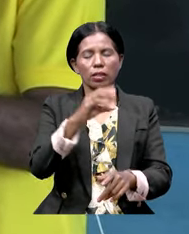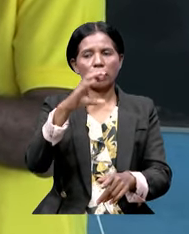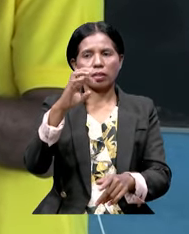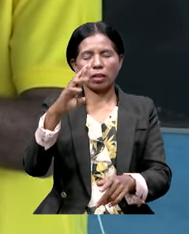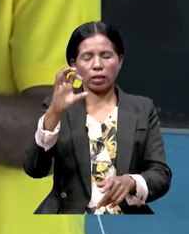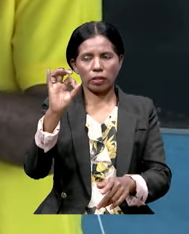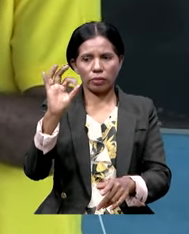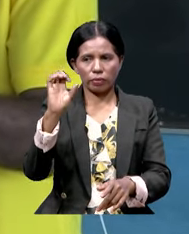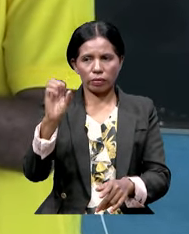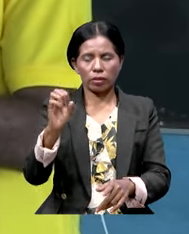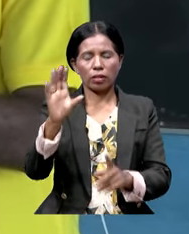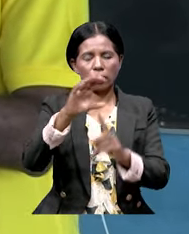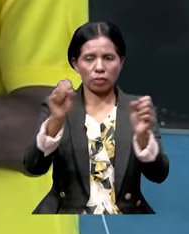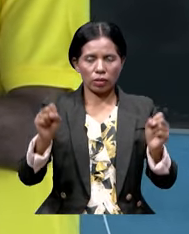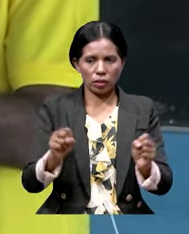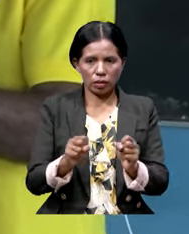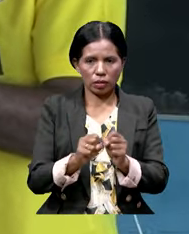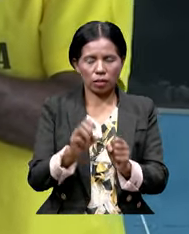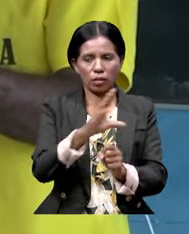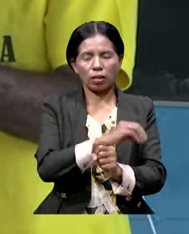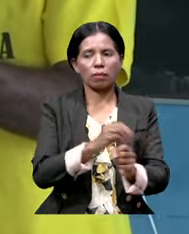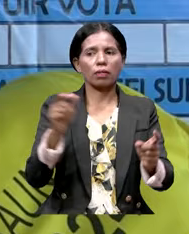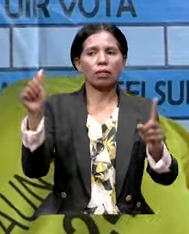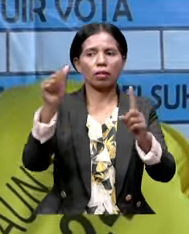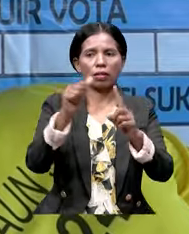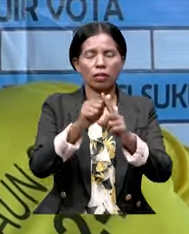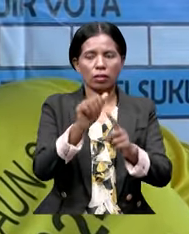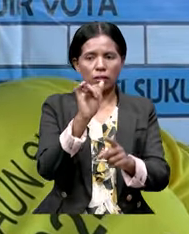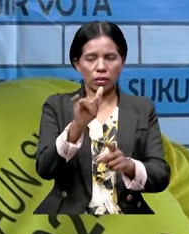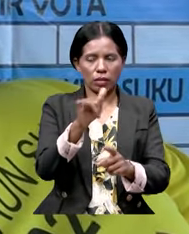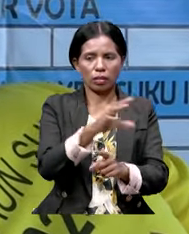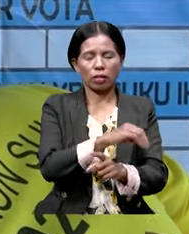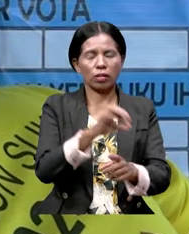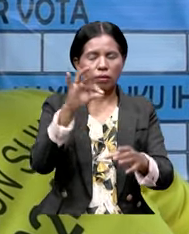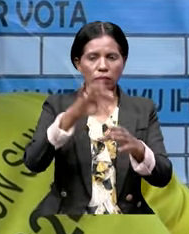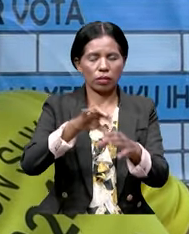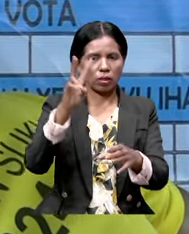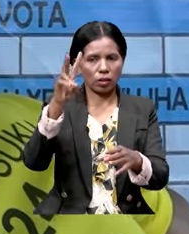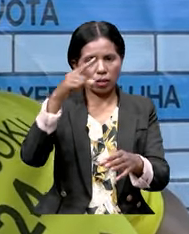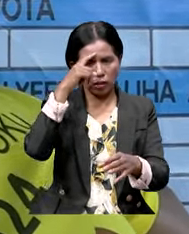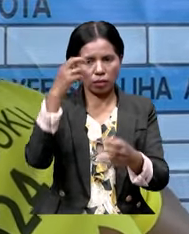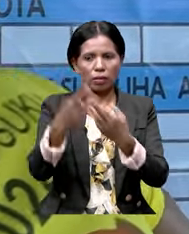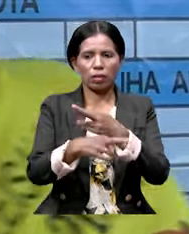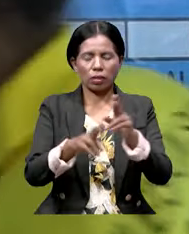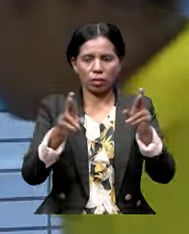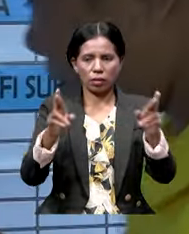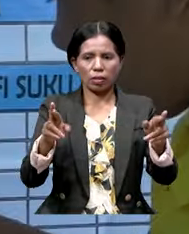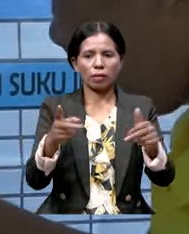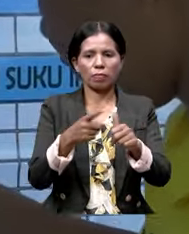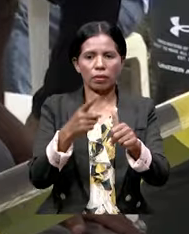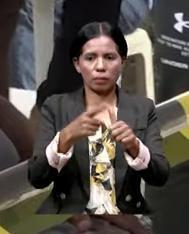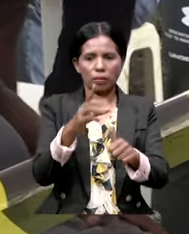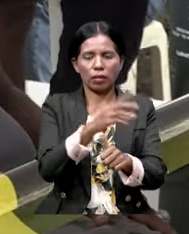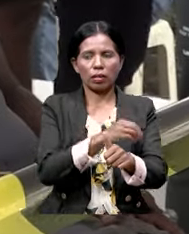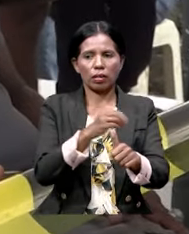Macedo, chefe suco atual, maka avança, hodi concorre iha segunda volta. Tamba resultado eleição primeira volta ne,